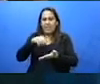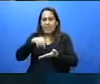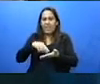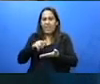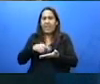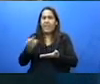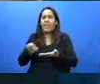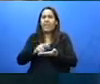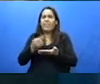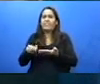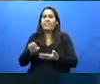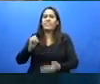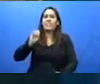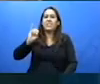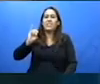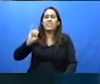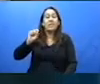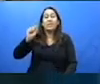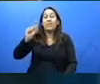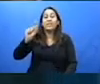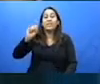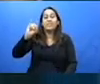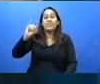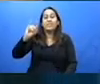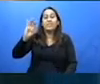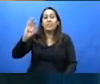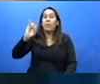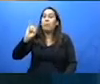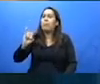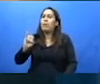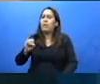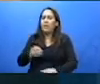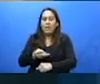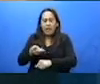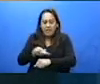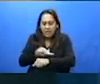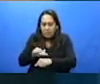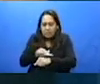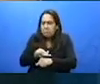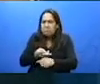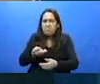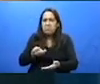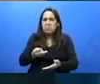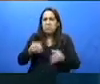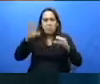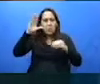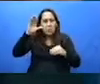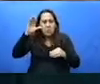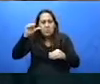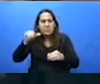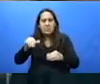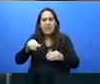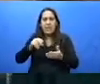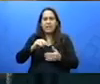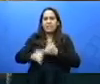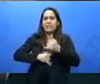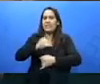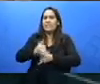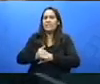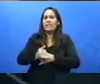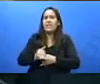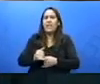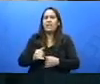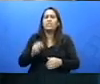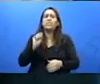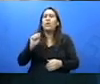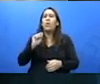revista, você lê textos narrativos, você lê curiosidades na internet? O que você lê?